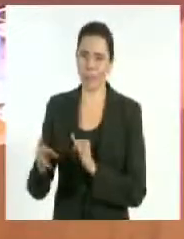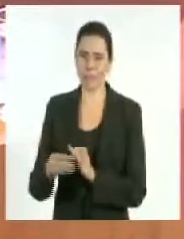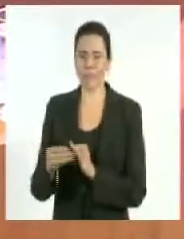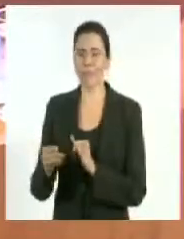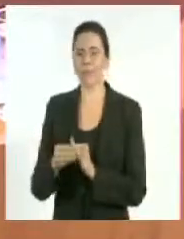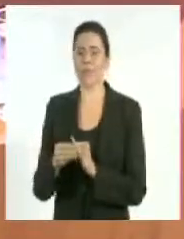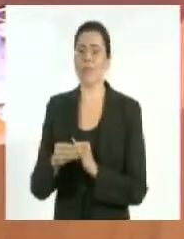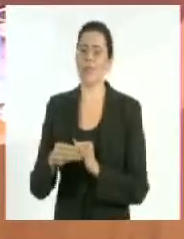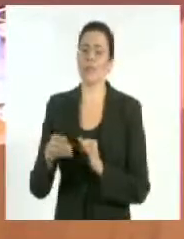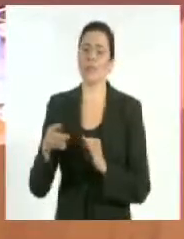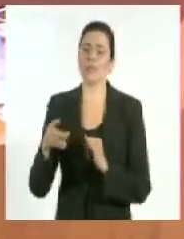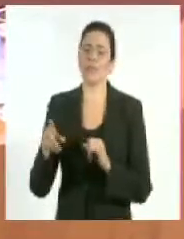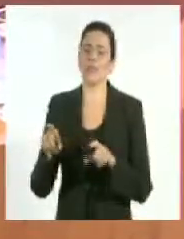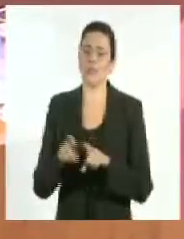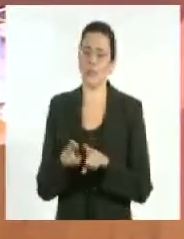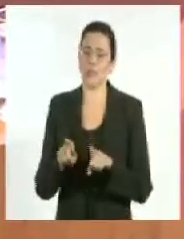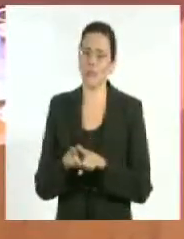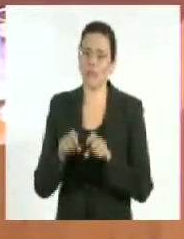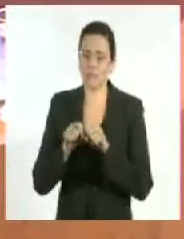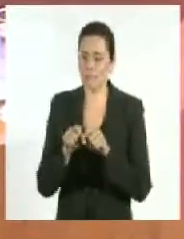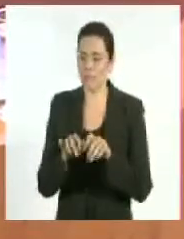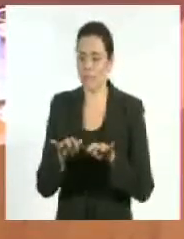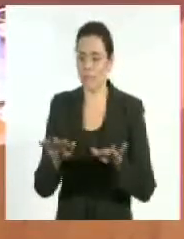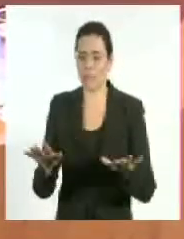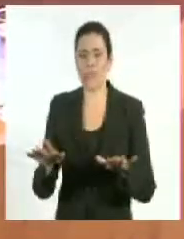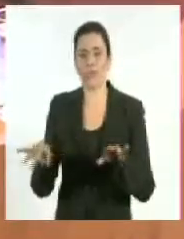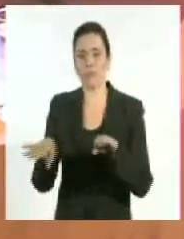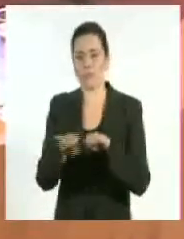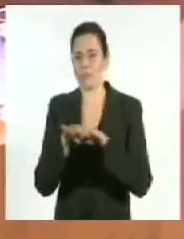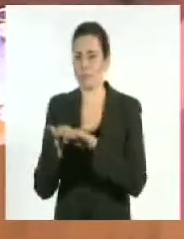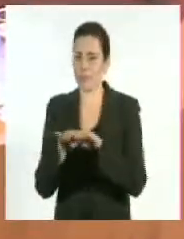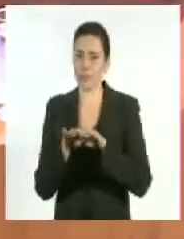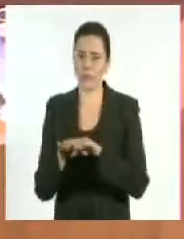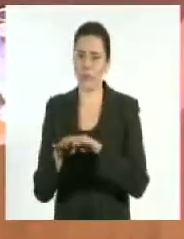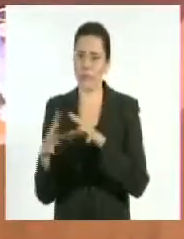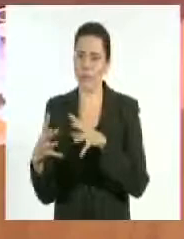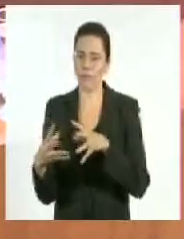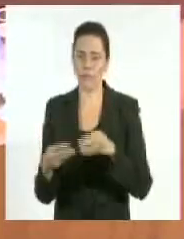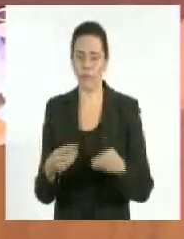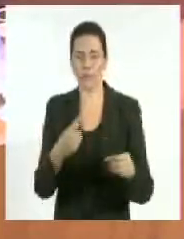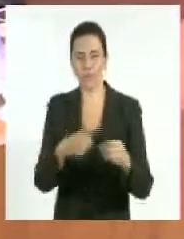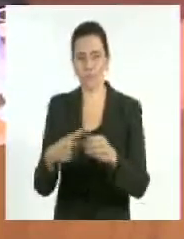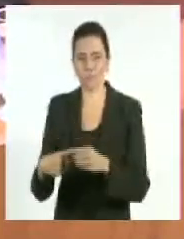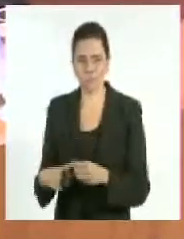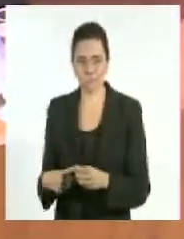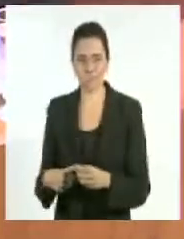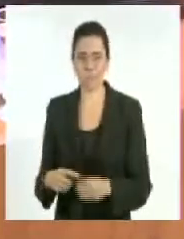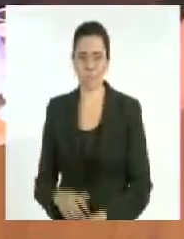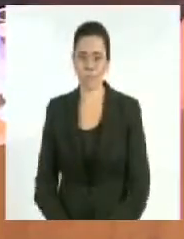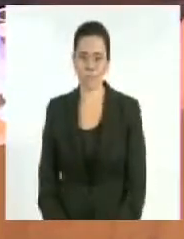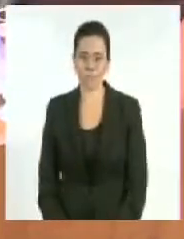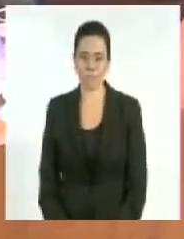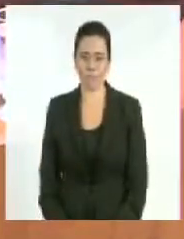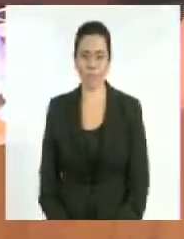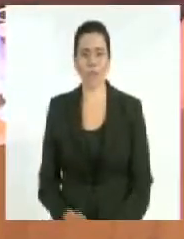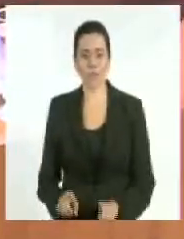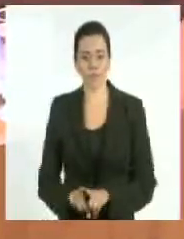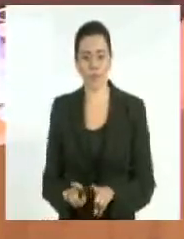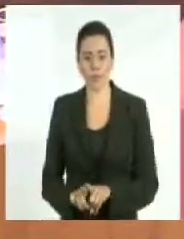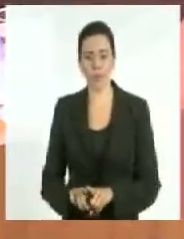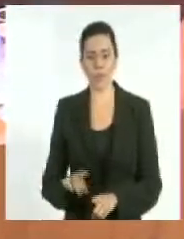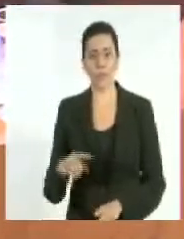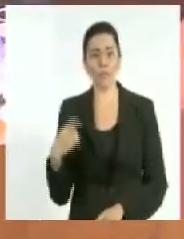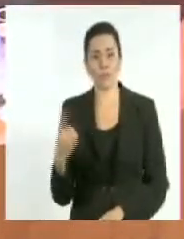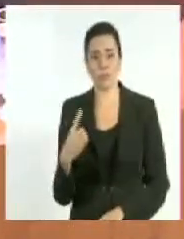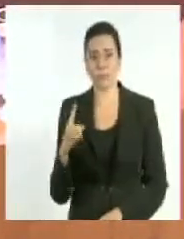estados que são mais consumidores, como os estados do Nordeste. Outra receita que nós também não recebemos, que o